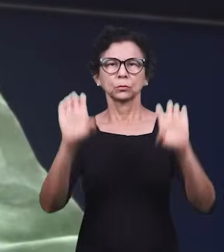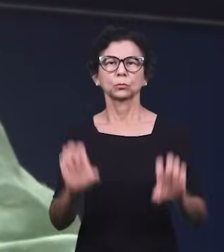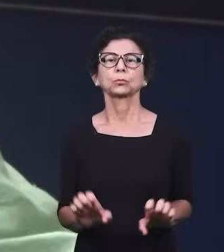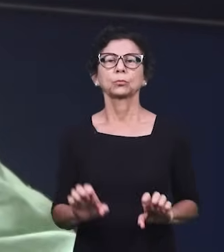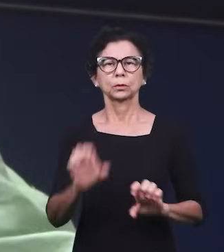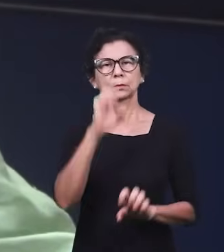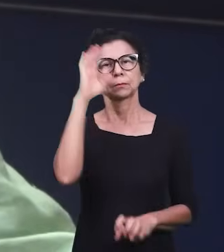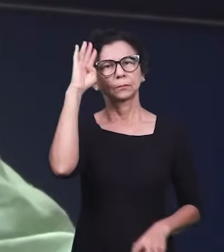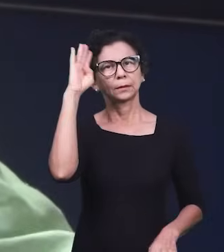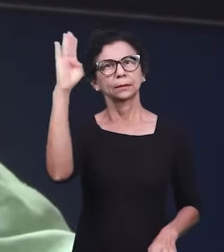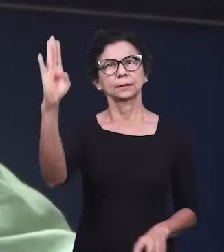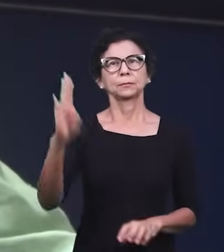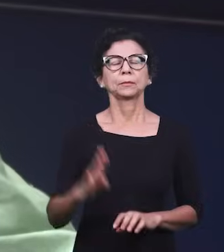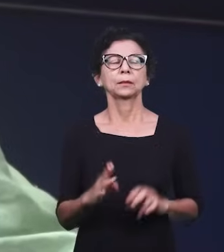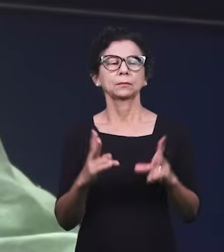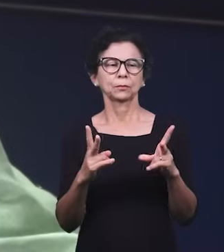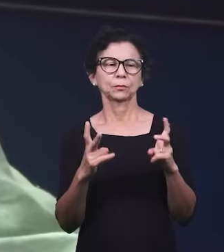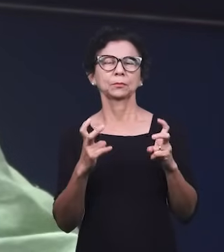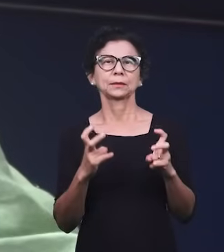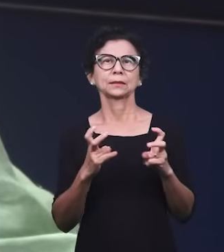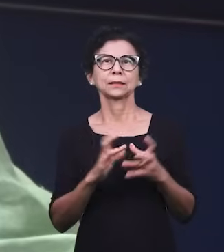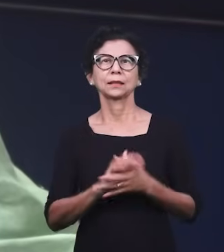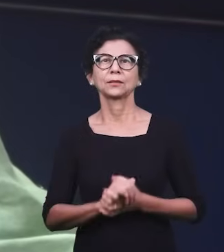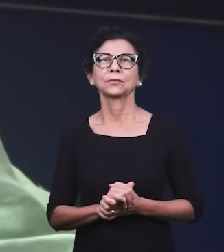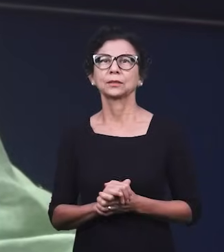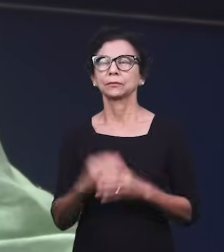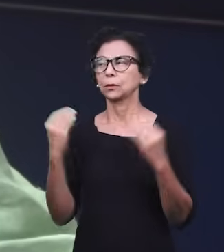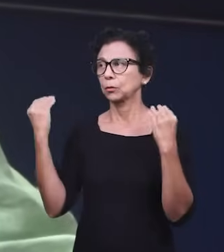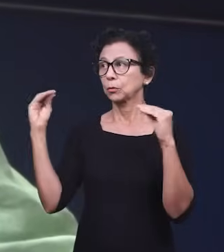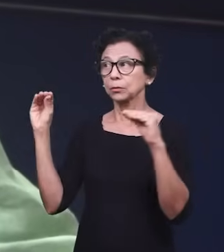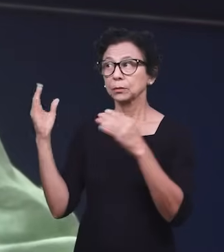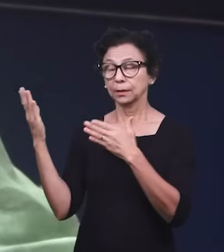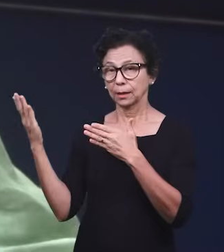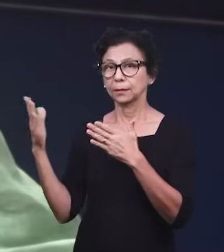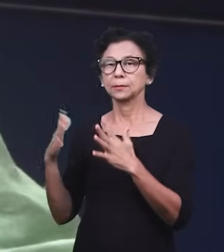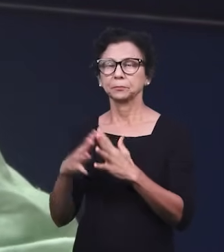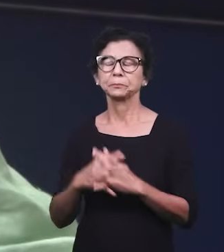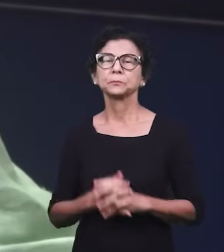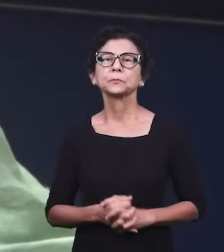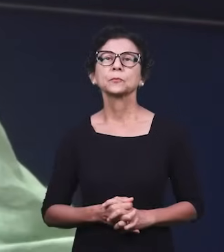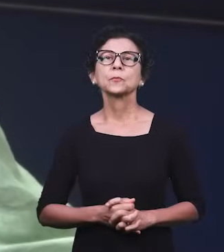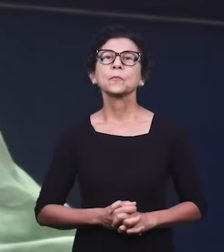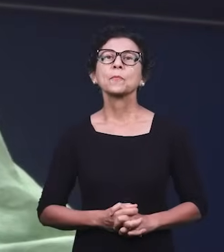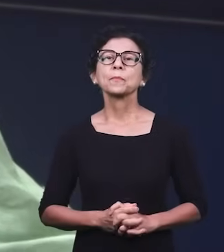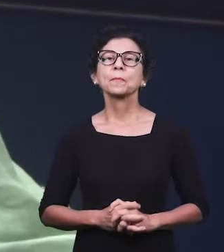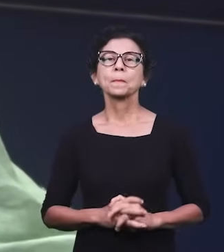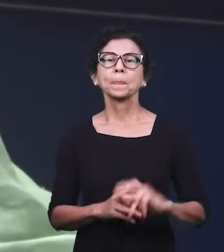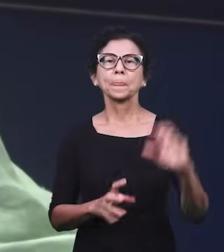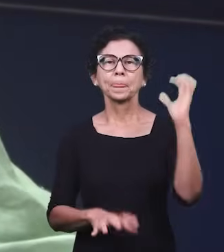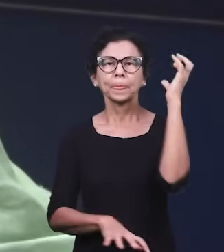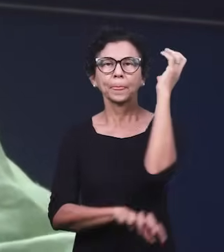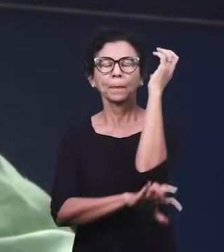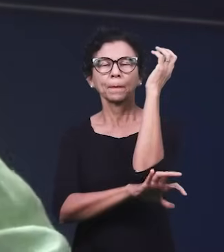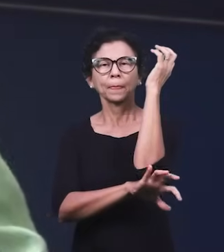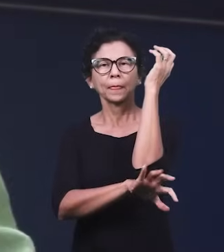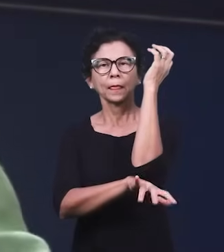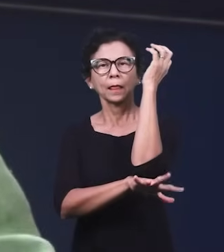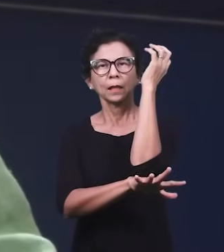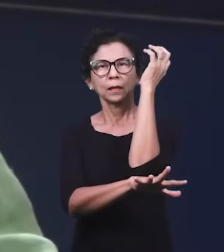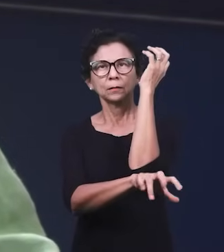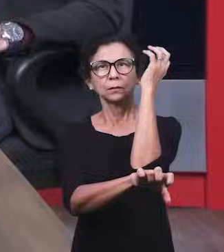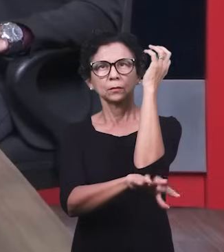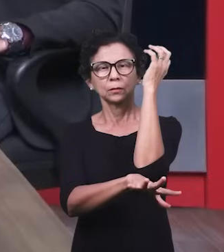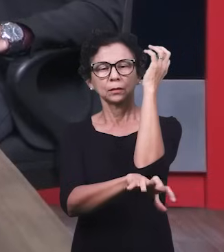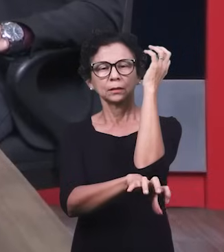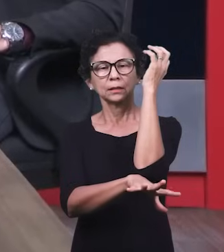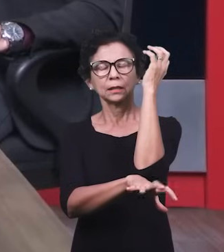principais que a gente consegue observar vai colocar o slide vai colocar o slide são as raízes né